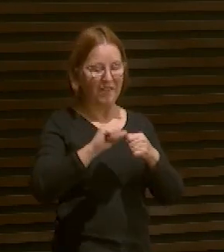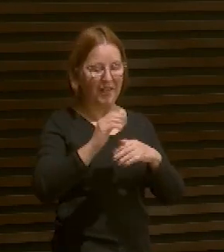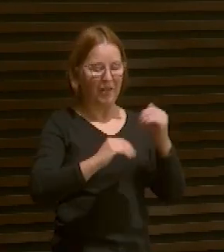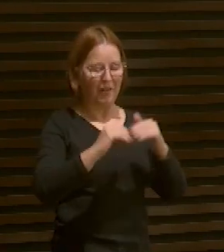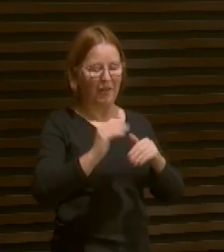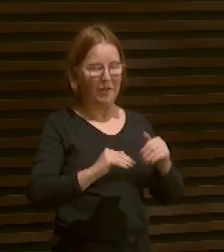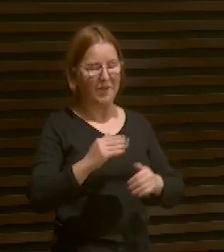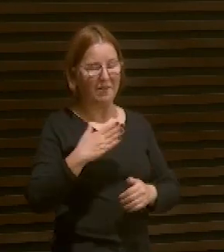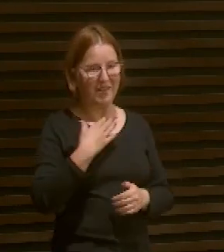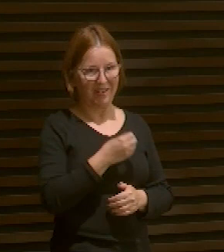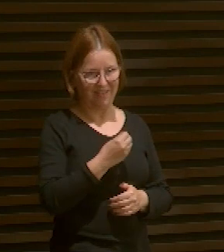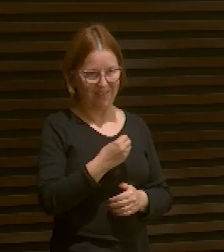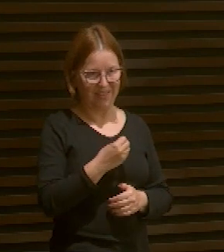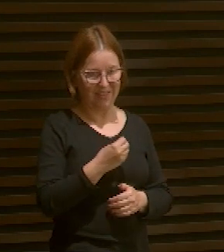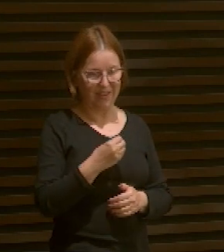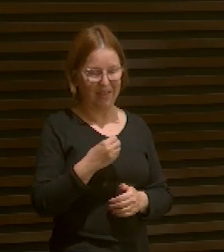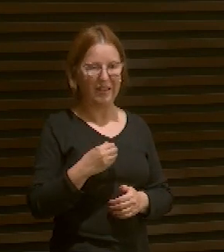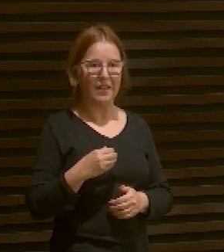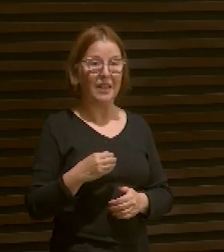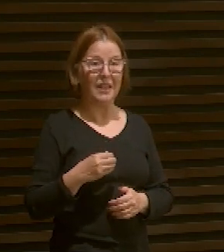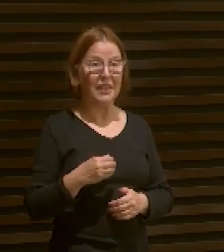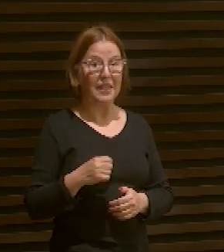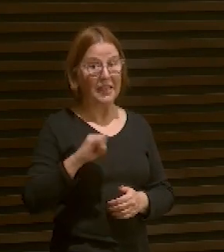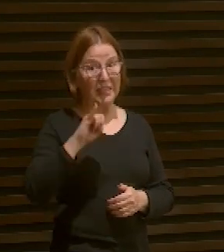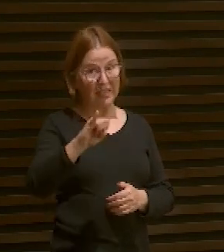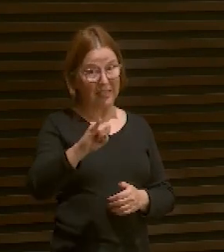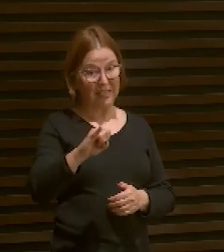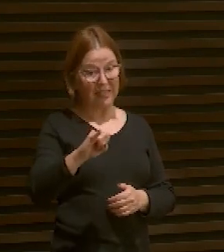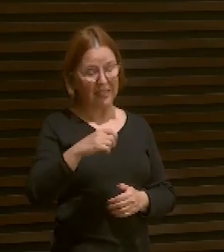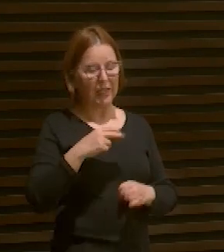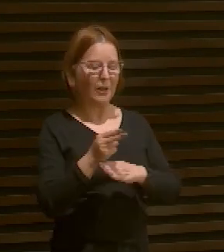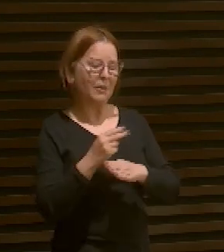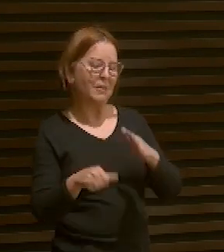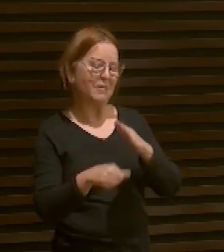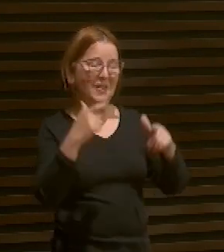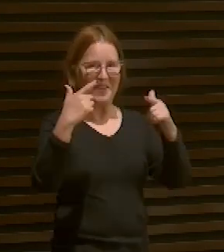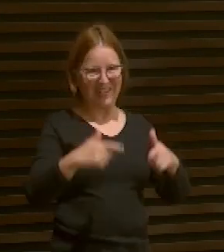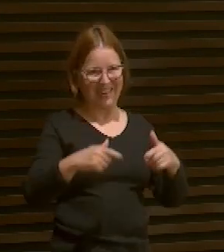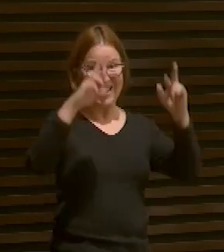que eu esteja buscando, em primeiro lugar, o reino de Deus.